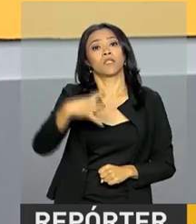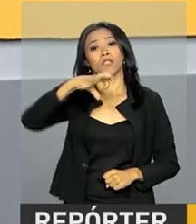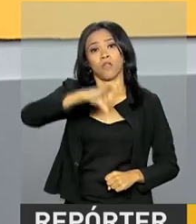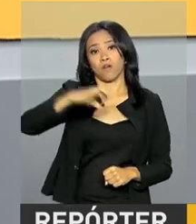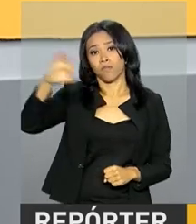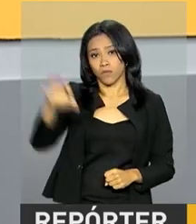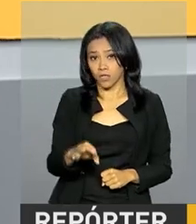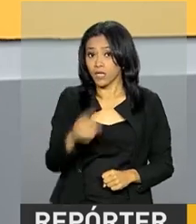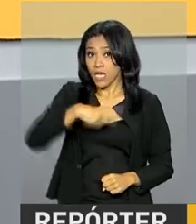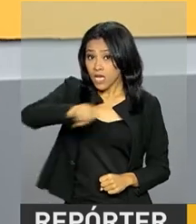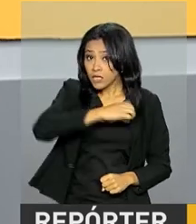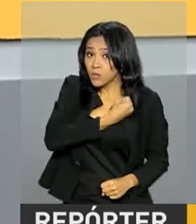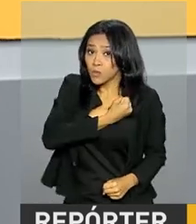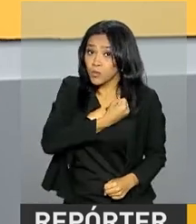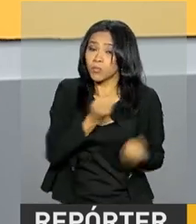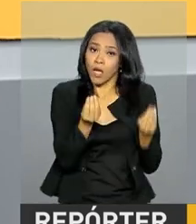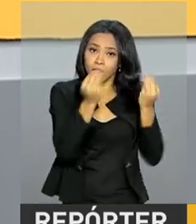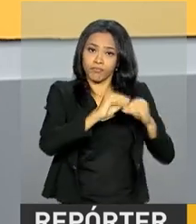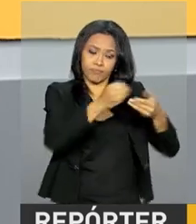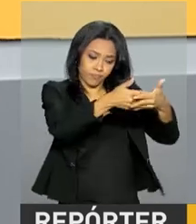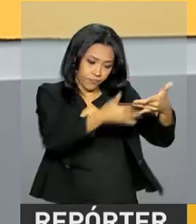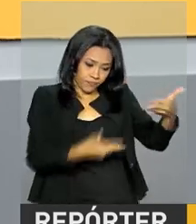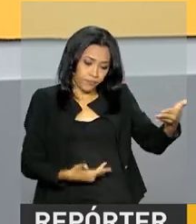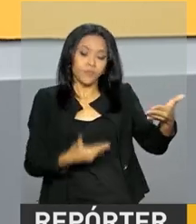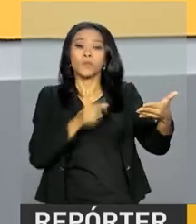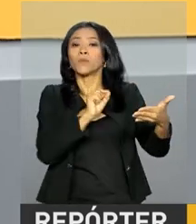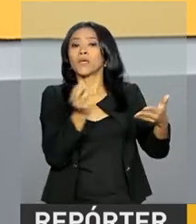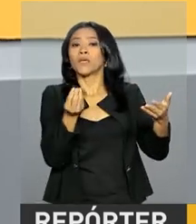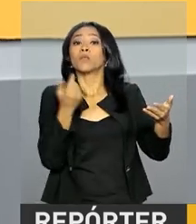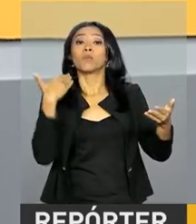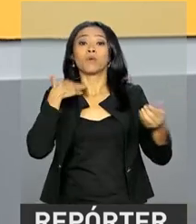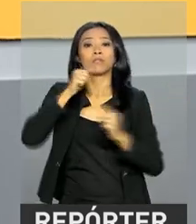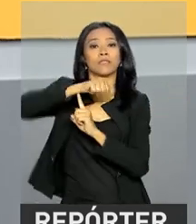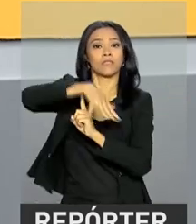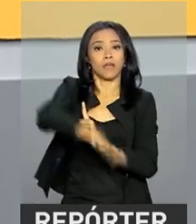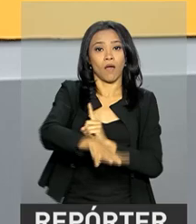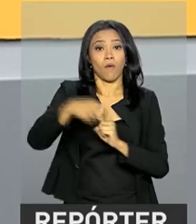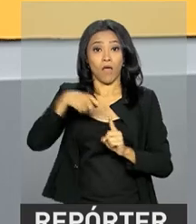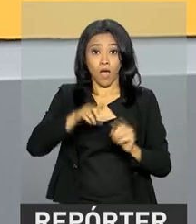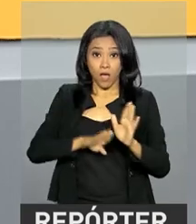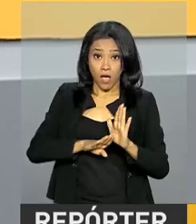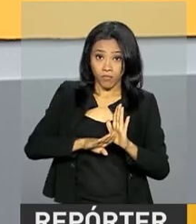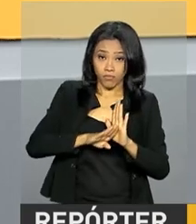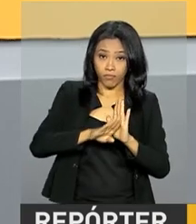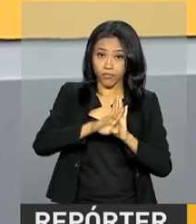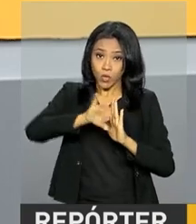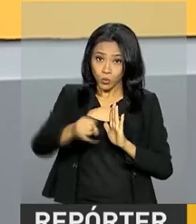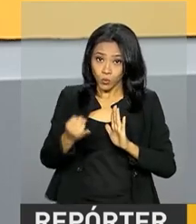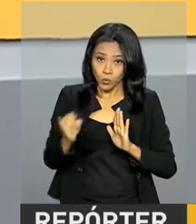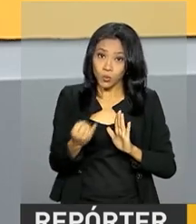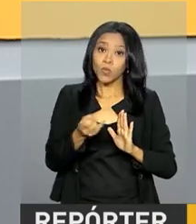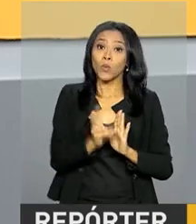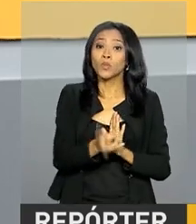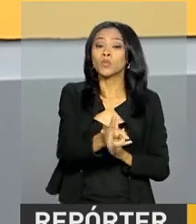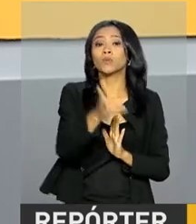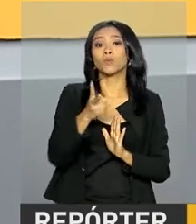3,49%. Os números estão no boletim Focus do Banco Central. A projeção da taxa básica de juros, a Selic, continua